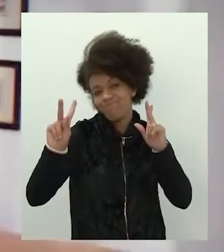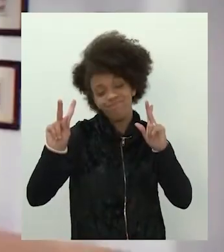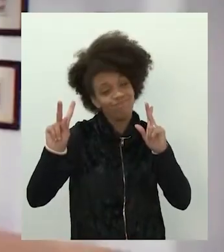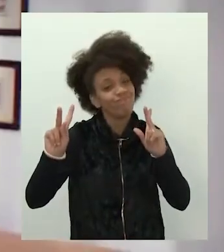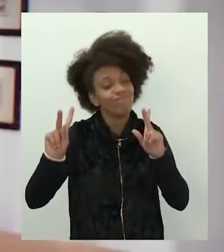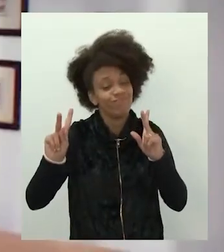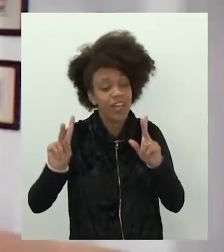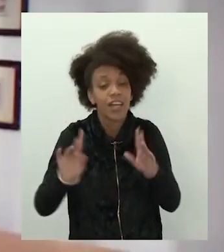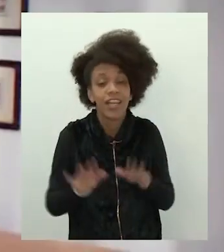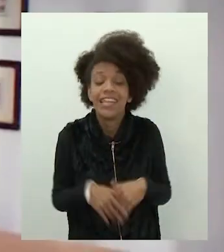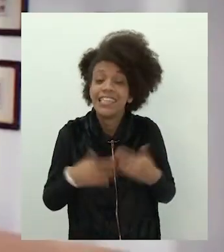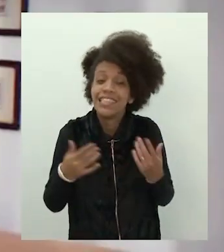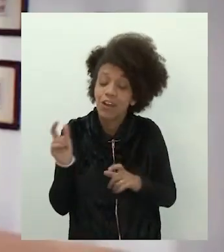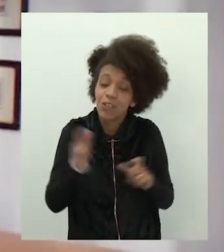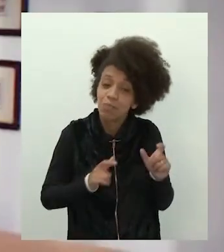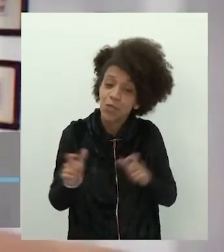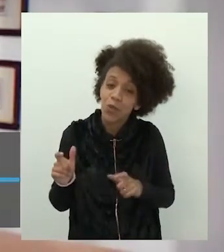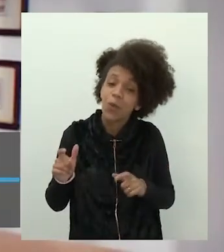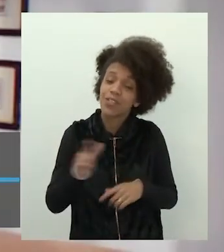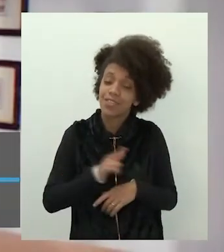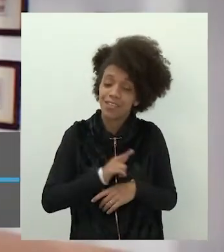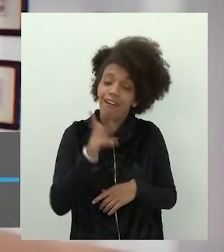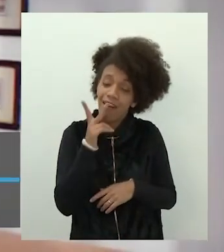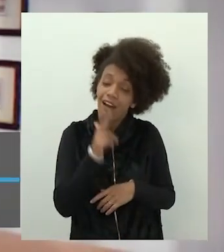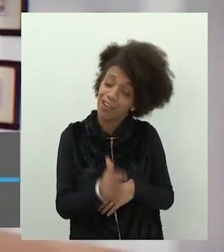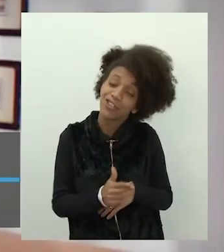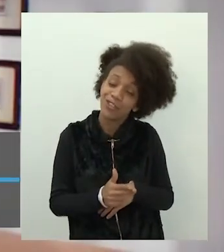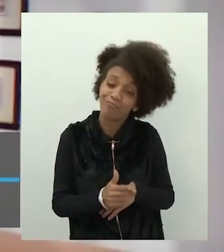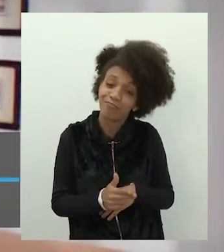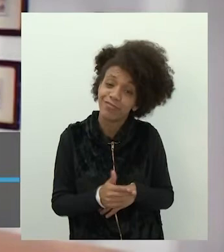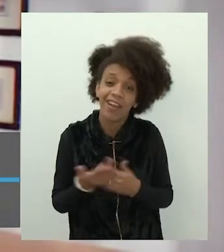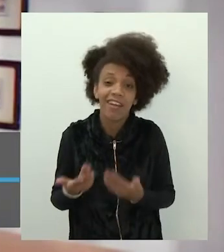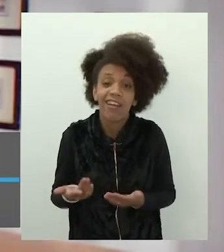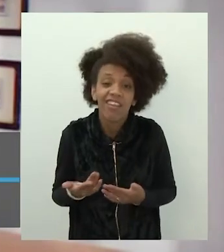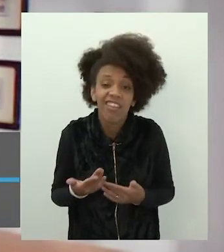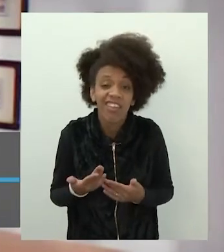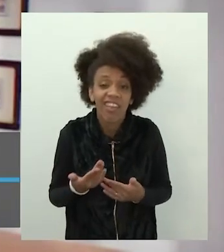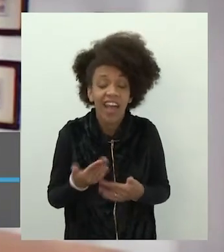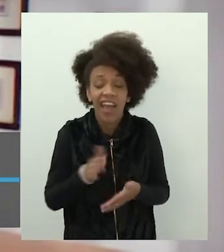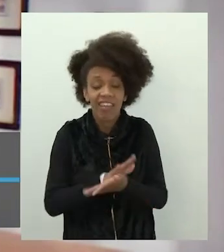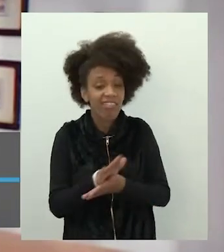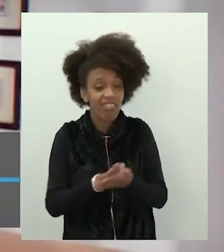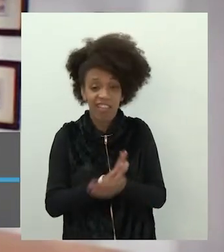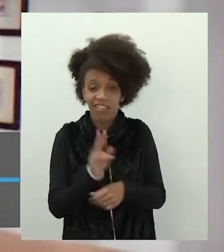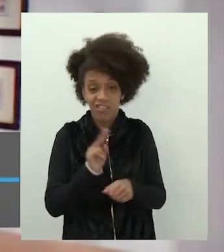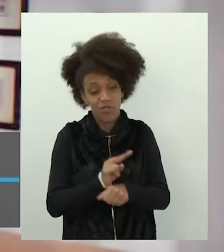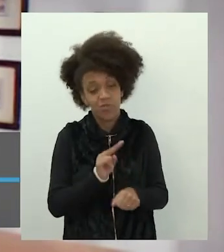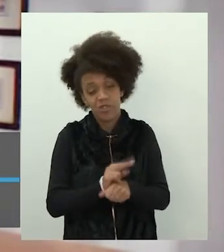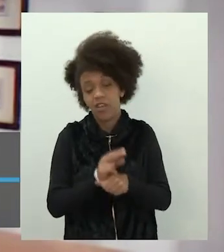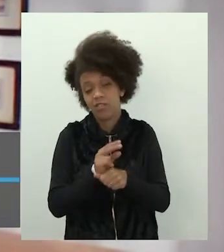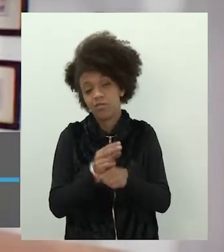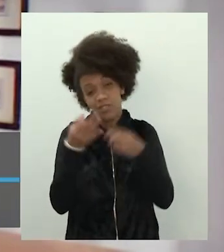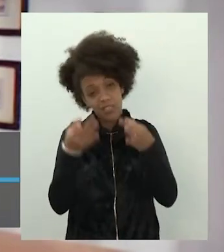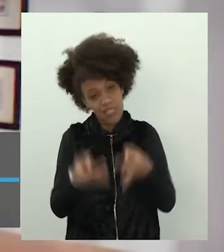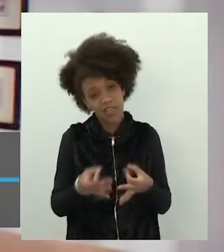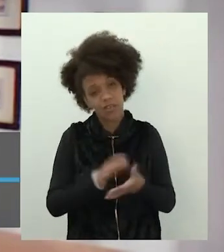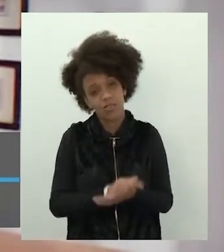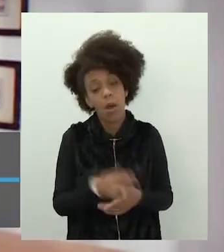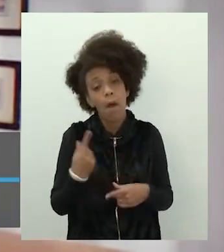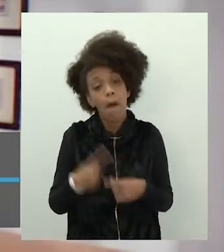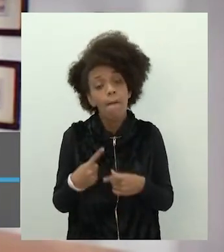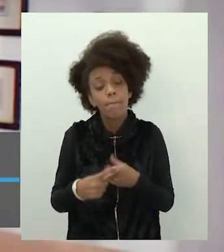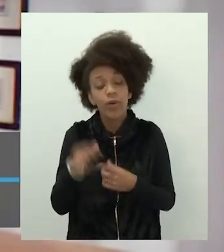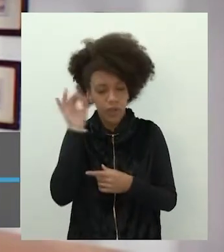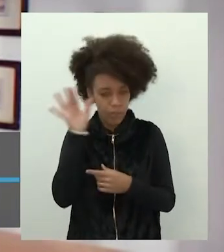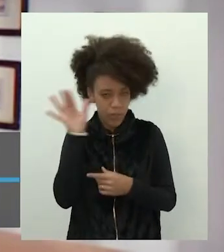Então, mas muita gente acha, e aí não toma nenhuma providência adequada, né? Porque,